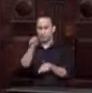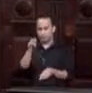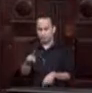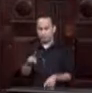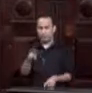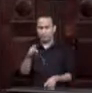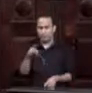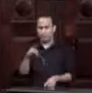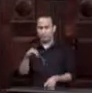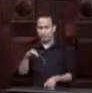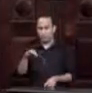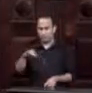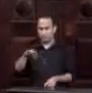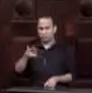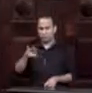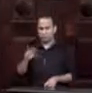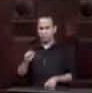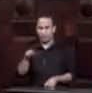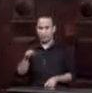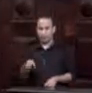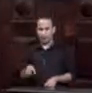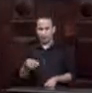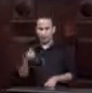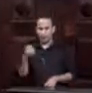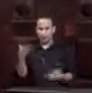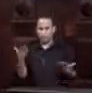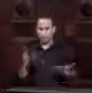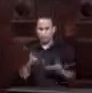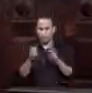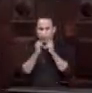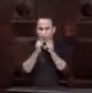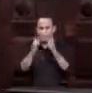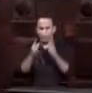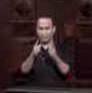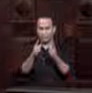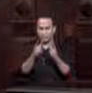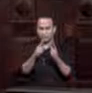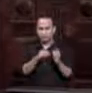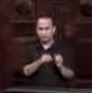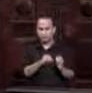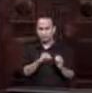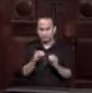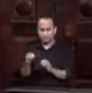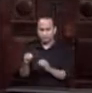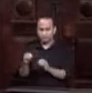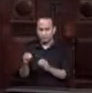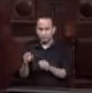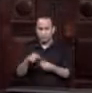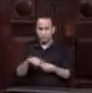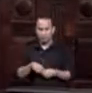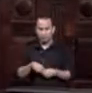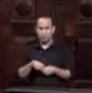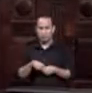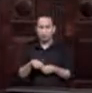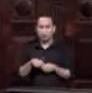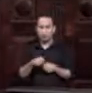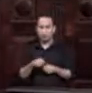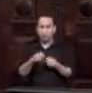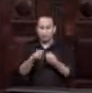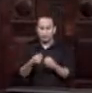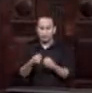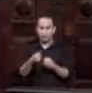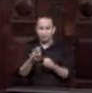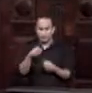e pensionistas. É fundamental agora que a LERJ devolve a bola para o governo federal e para o Poder Executivo Estadual, que